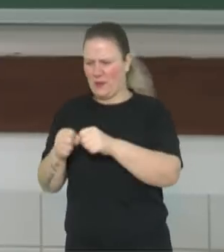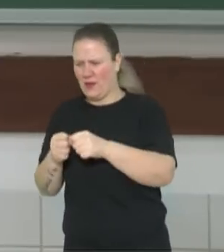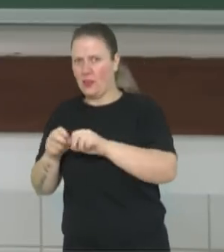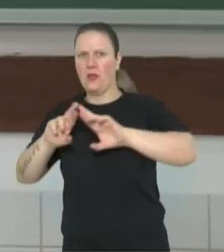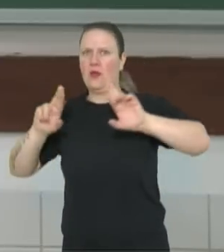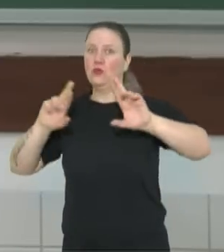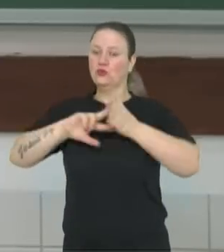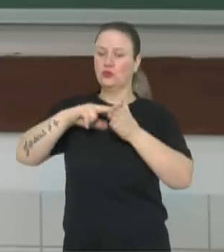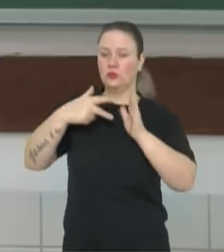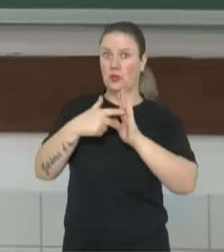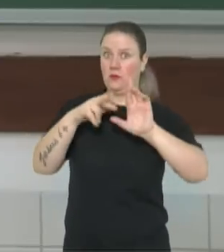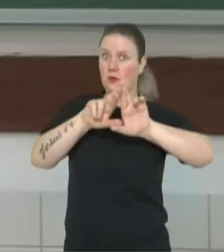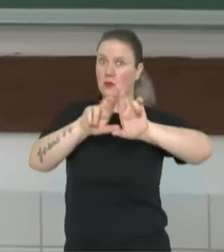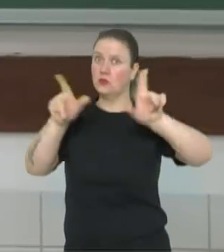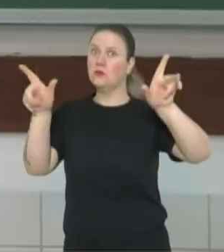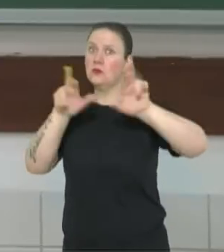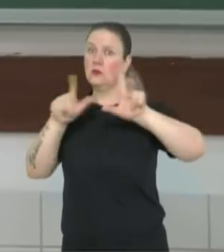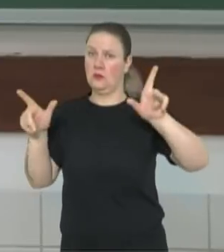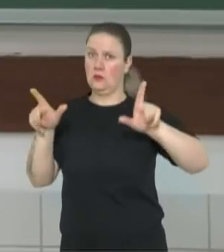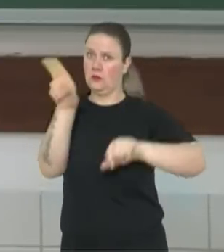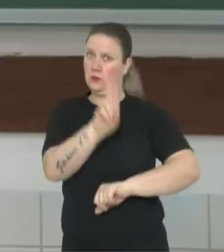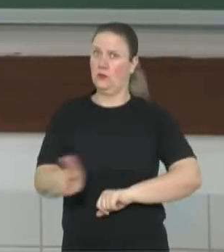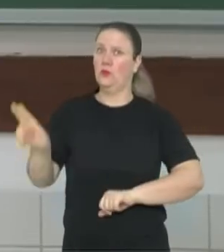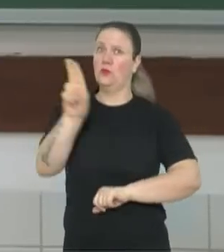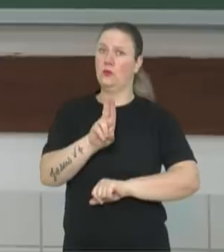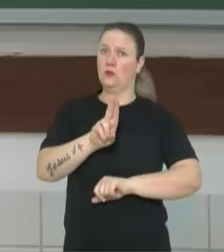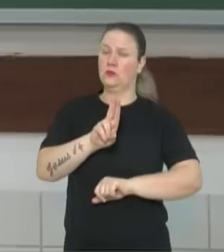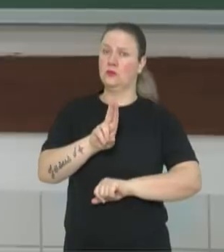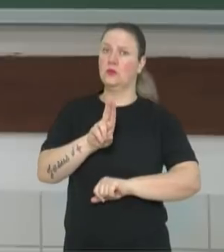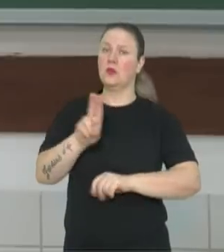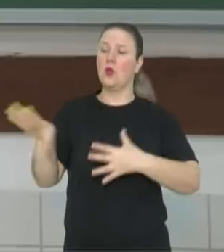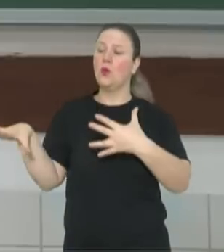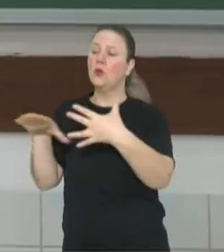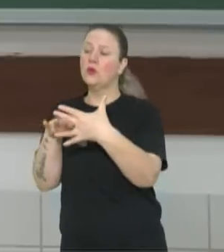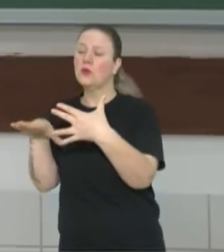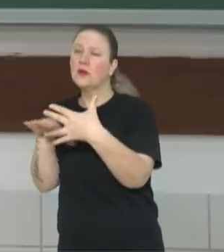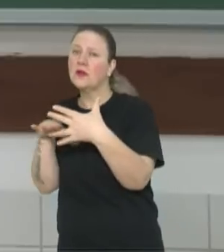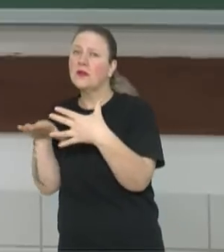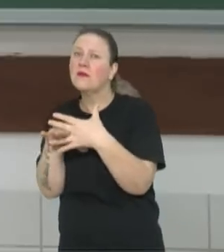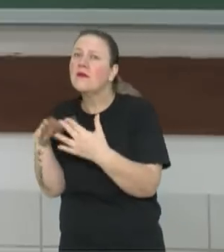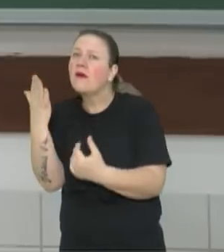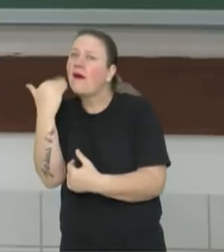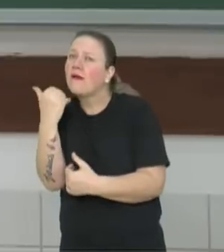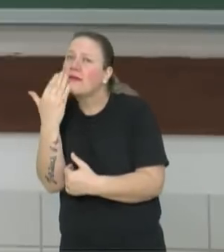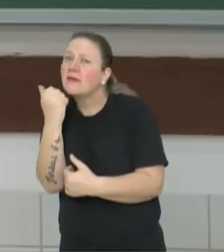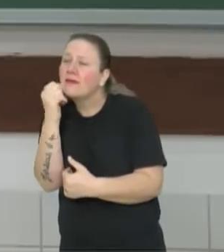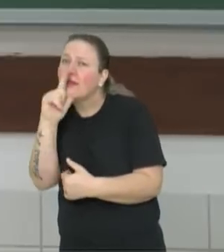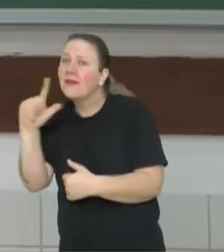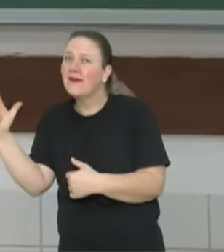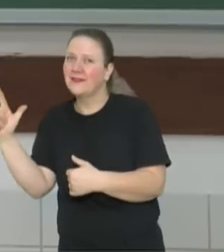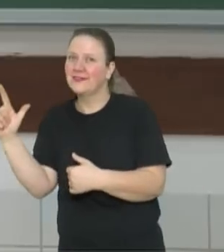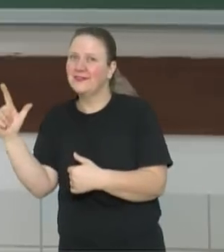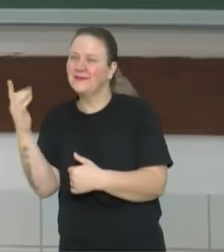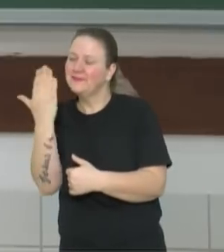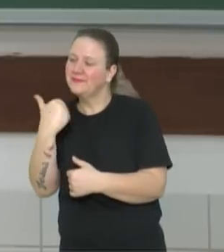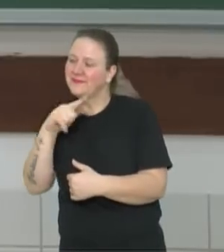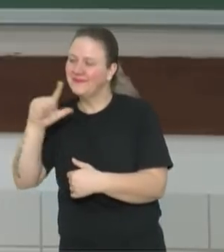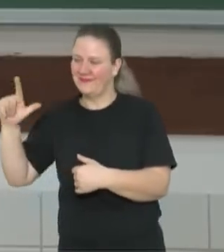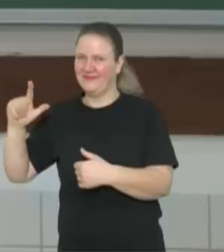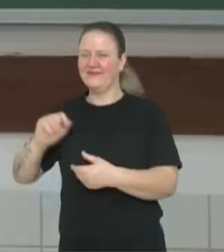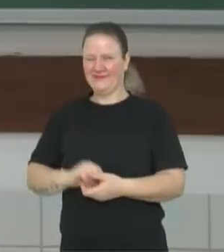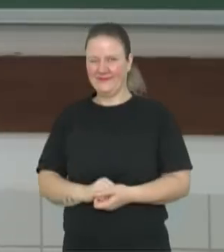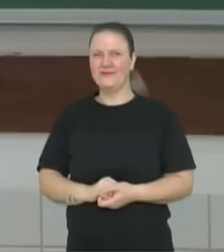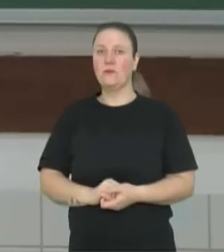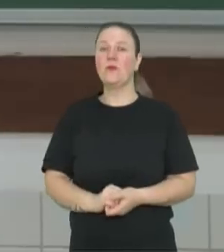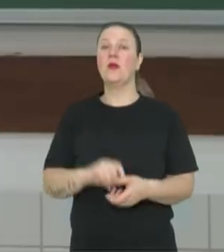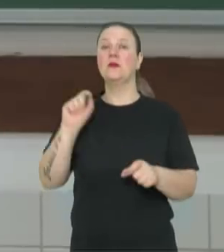eu posso ter para essa palavra. Have a break, dá um intervalinho, aquele recreio pode ser chamado de break, ok? Né? Então,